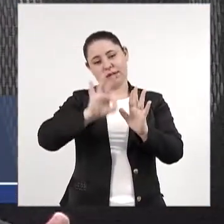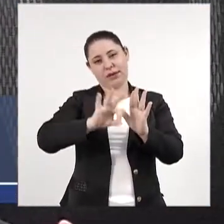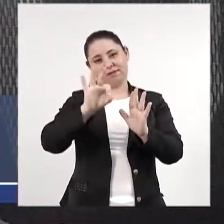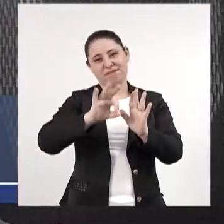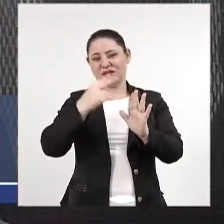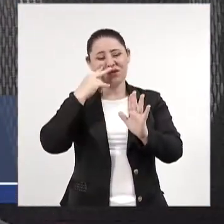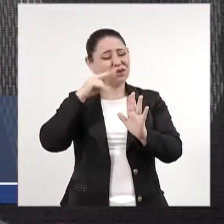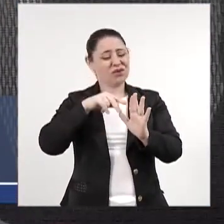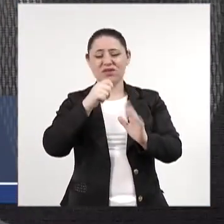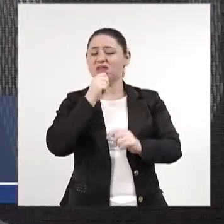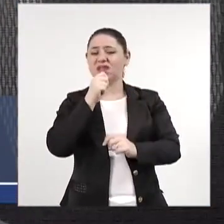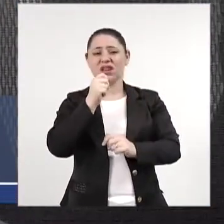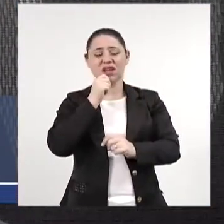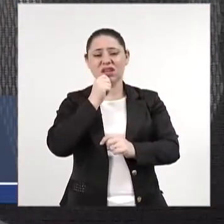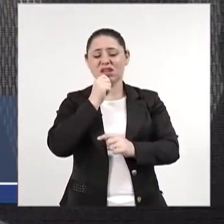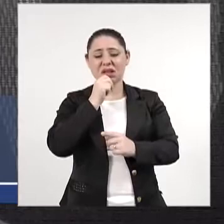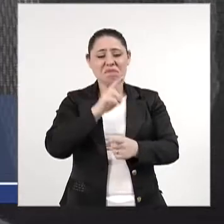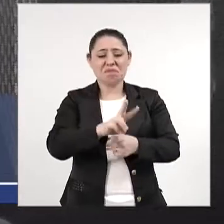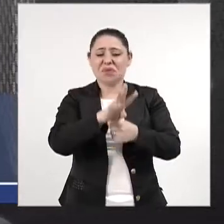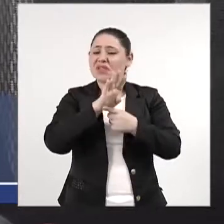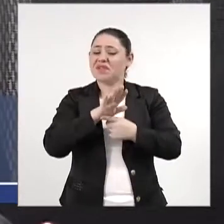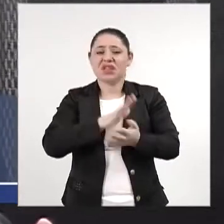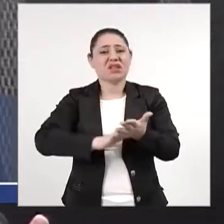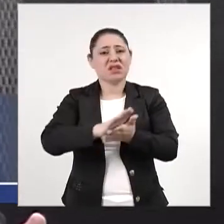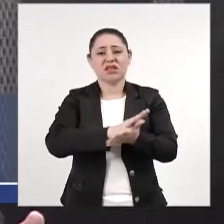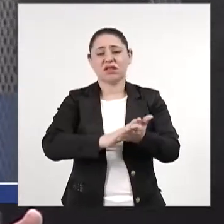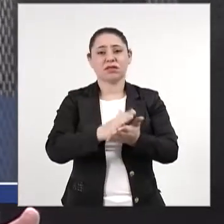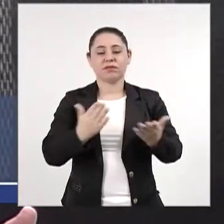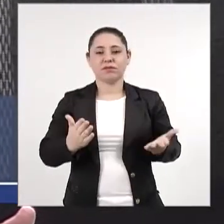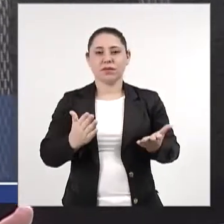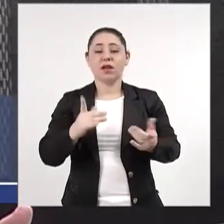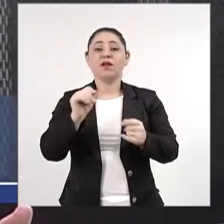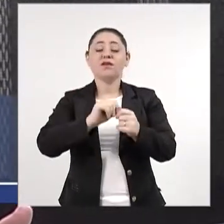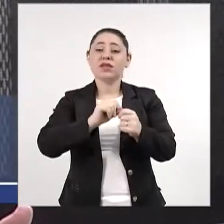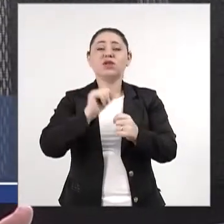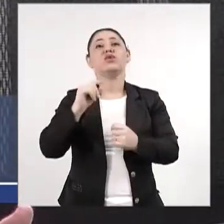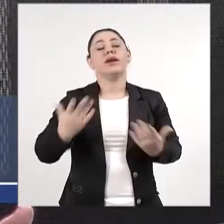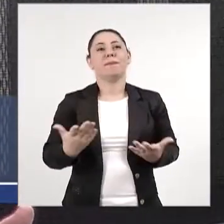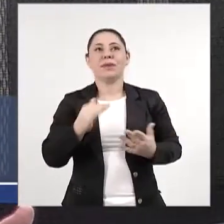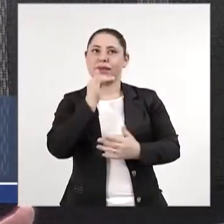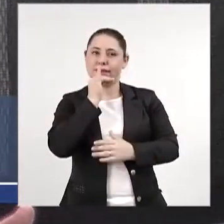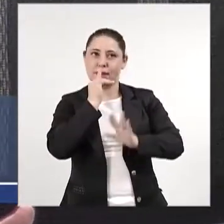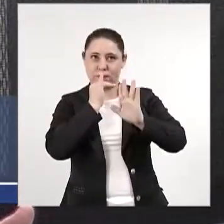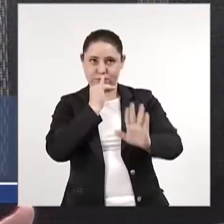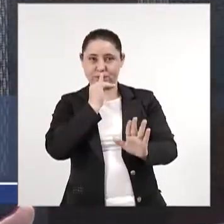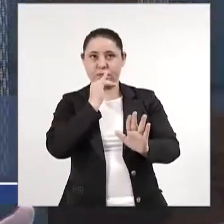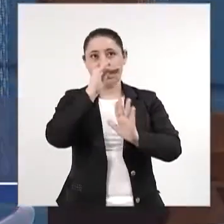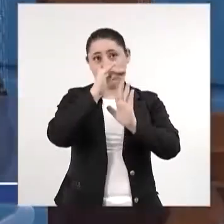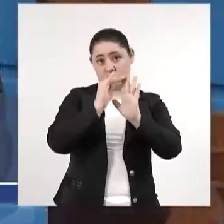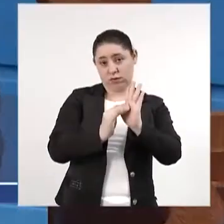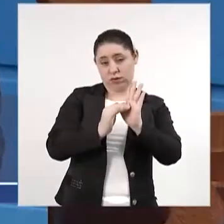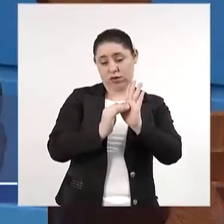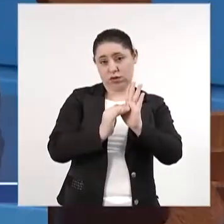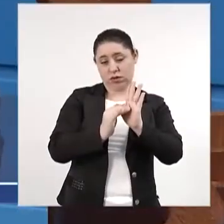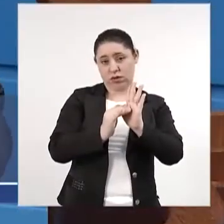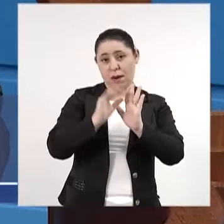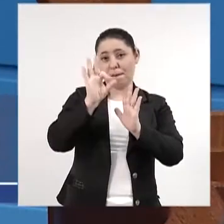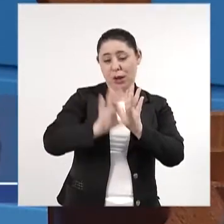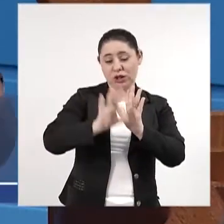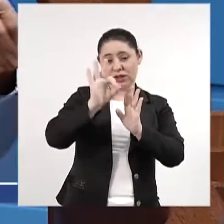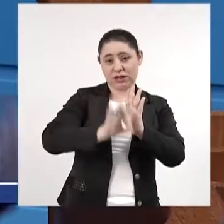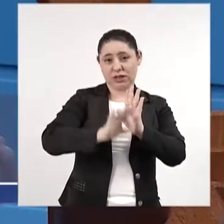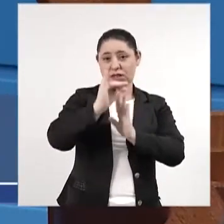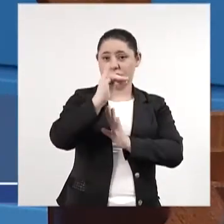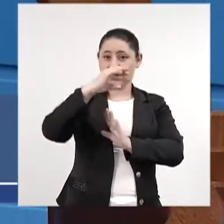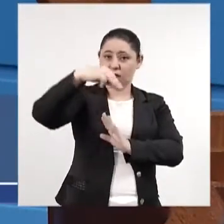você não vê essa vantagem no etanol. Que fizesse, então, de fato, uma diminuição da alíquota do